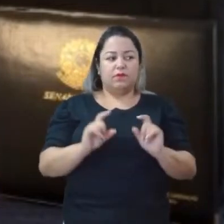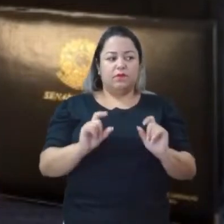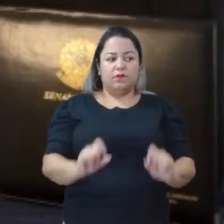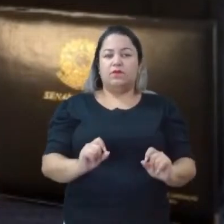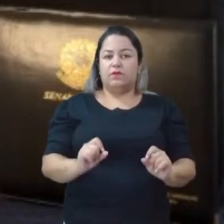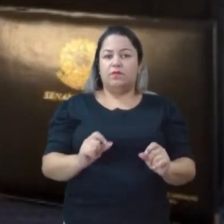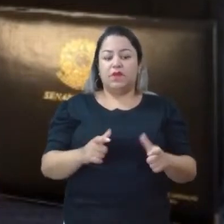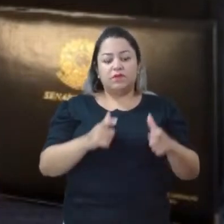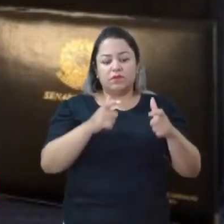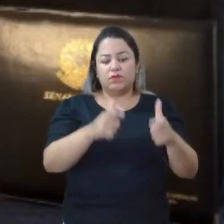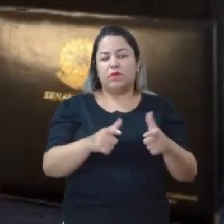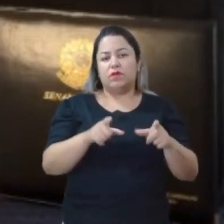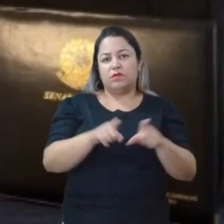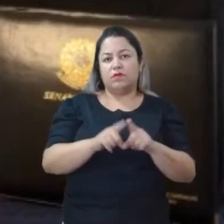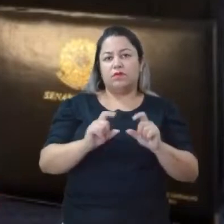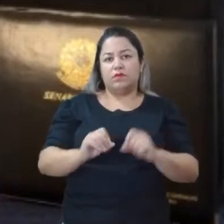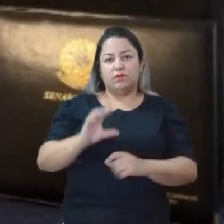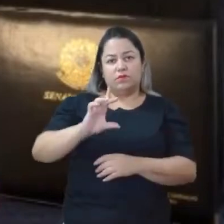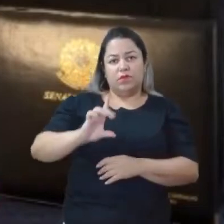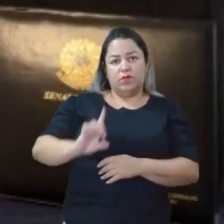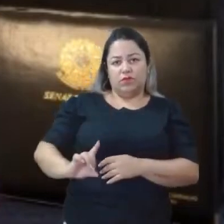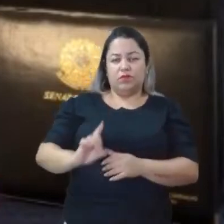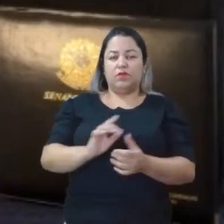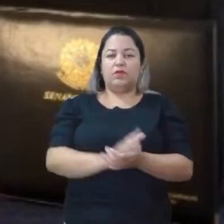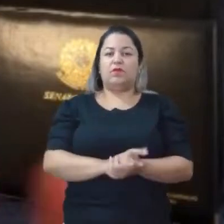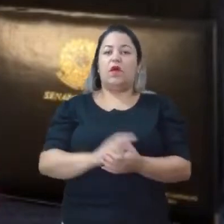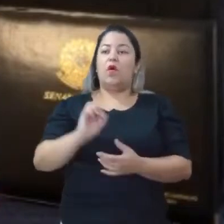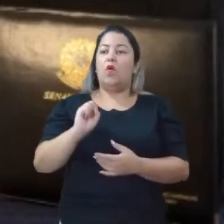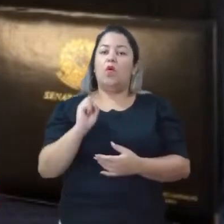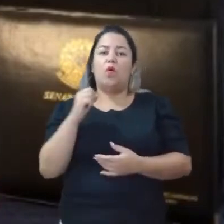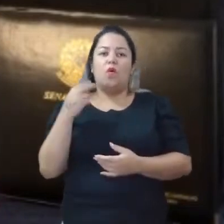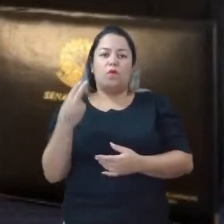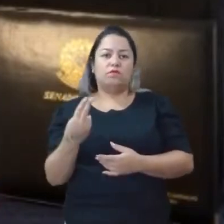esse campo da extrema-direita ou